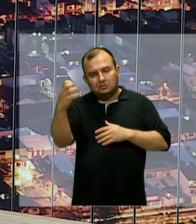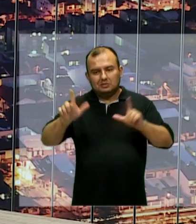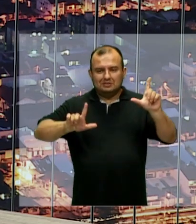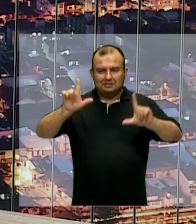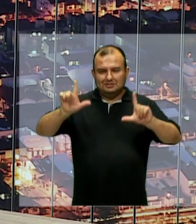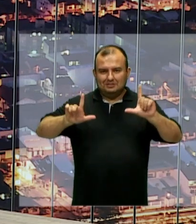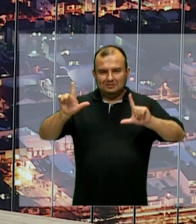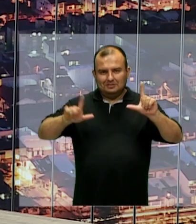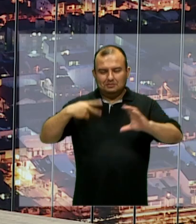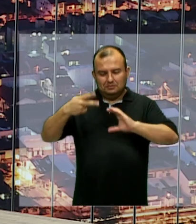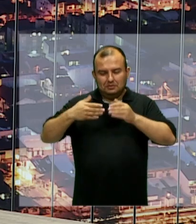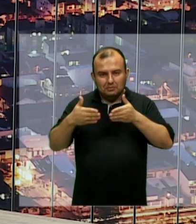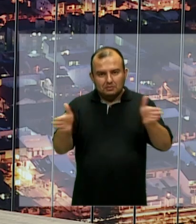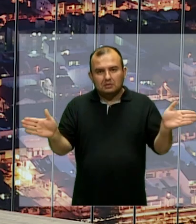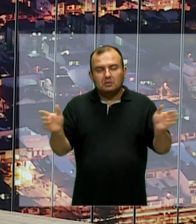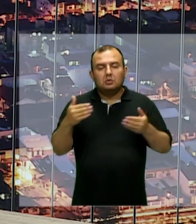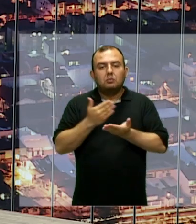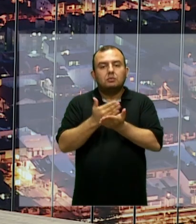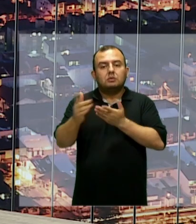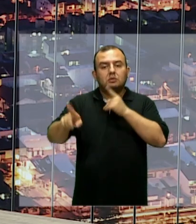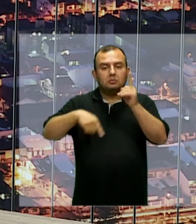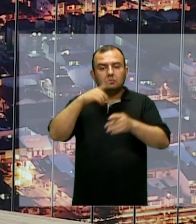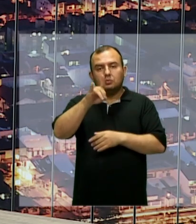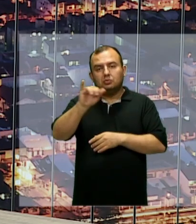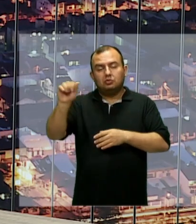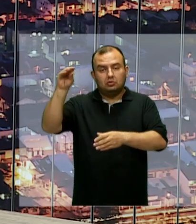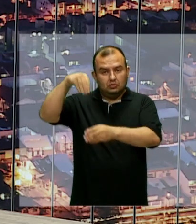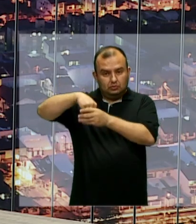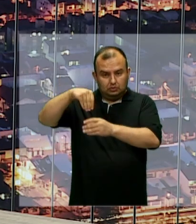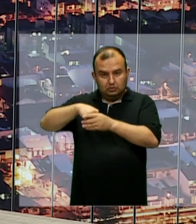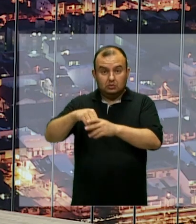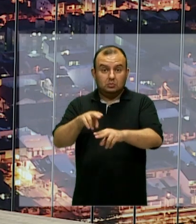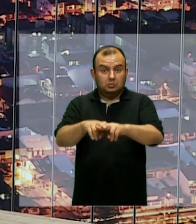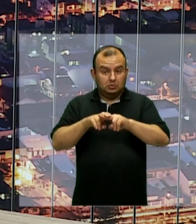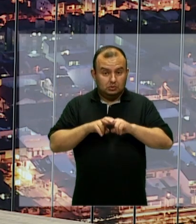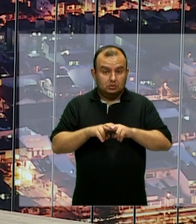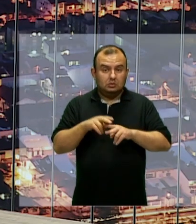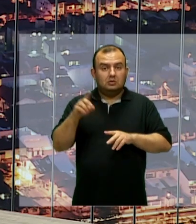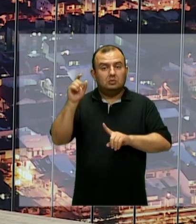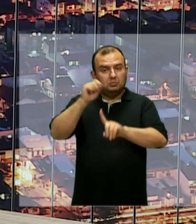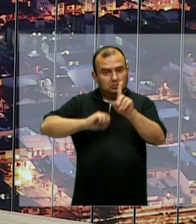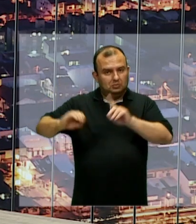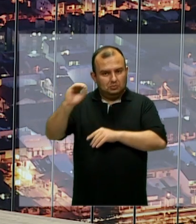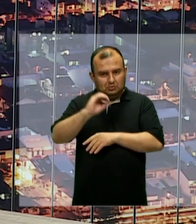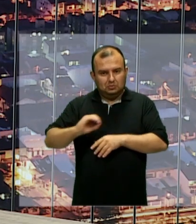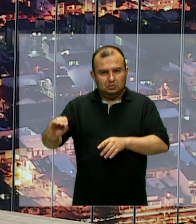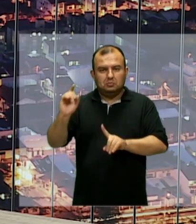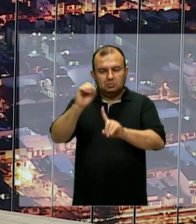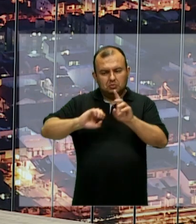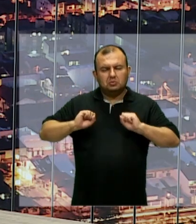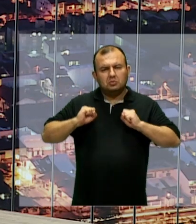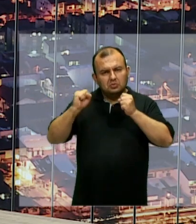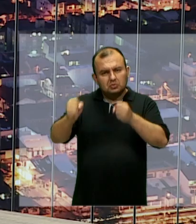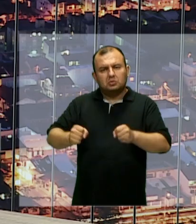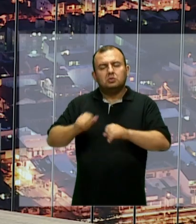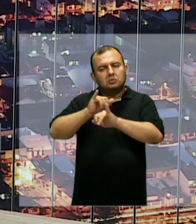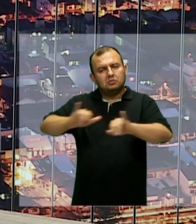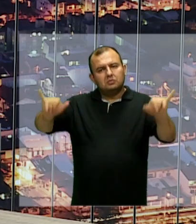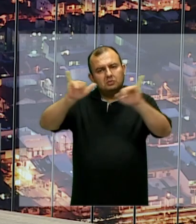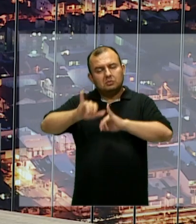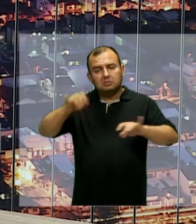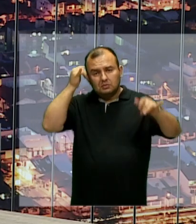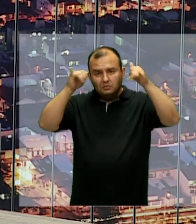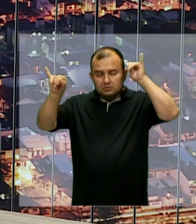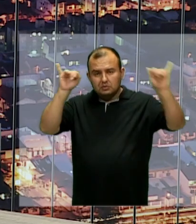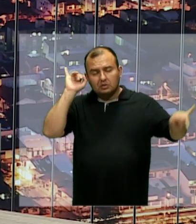Câmara Aberta, que irão ao ar após o dia da eleição, portanto, em outubro, mês que é dedicado às campanhas de